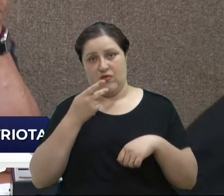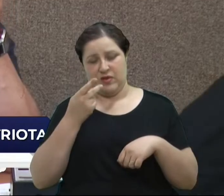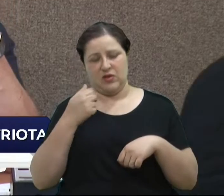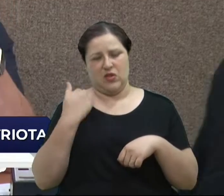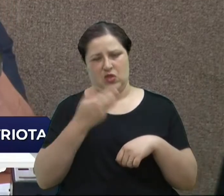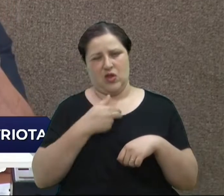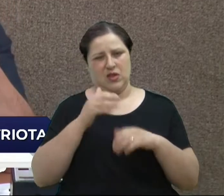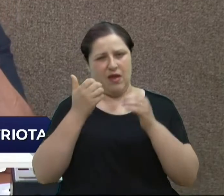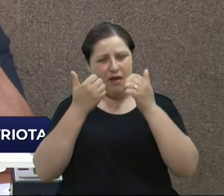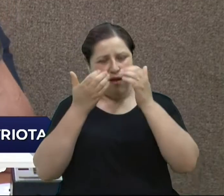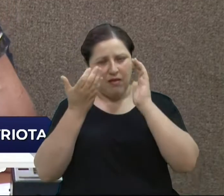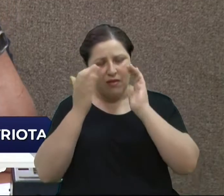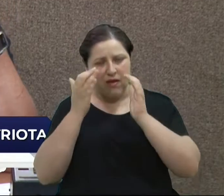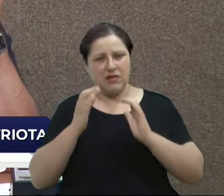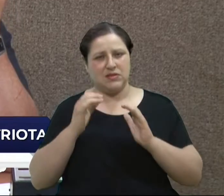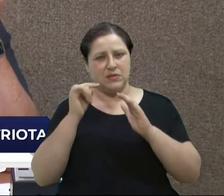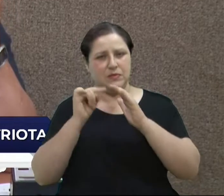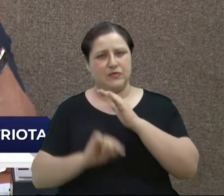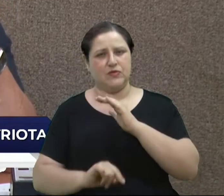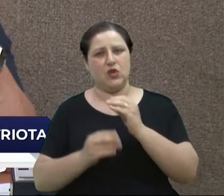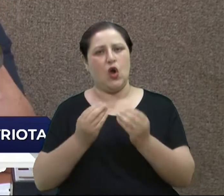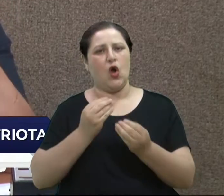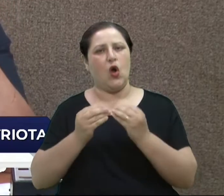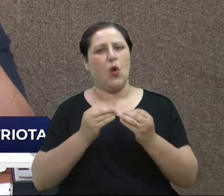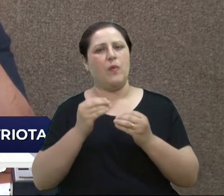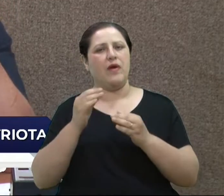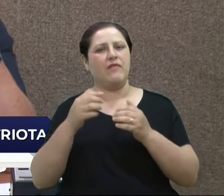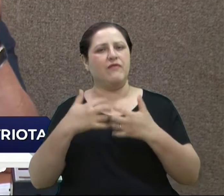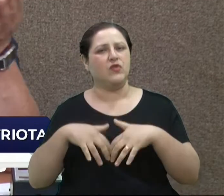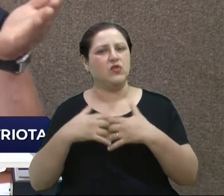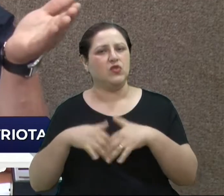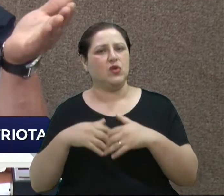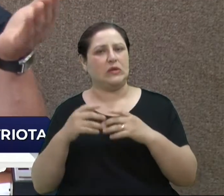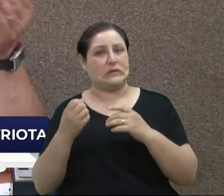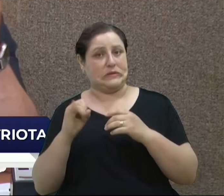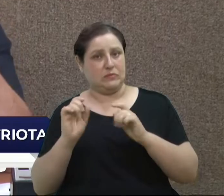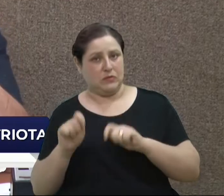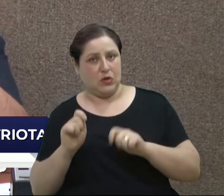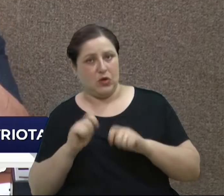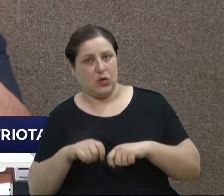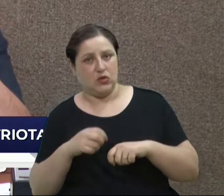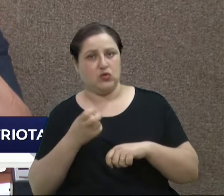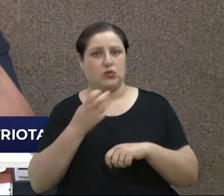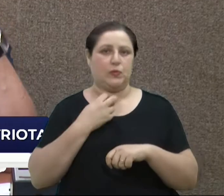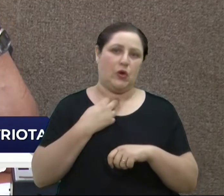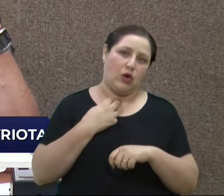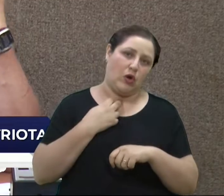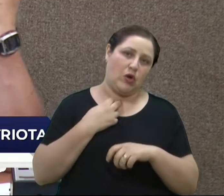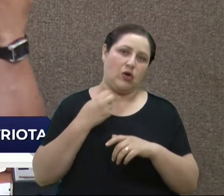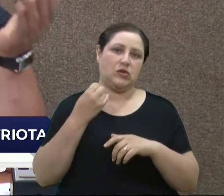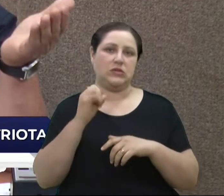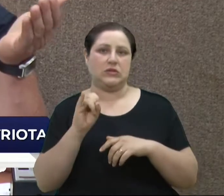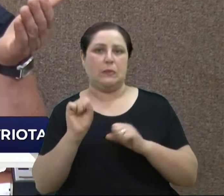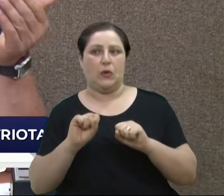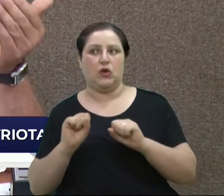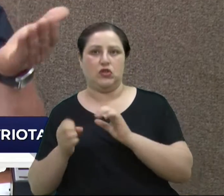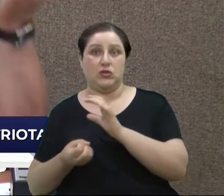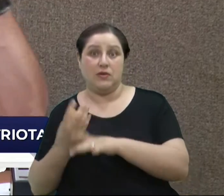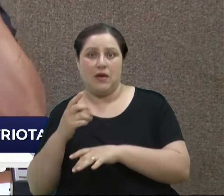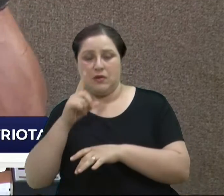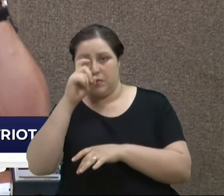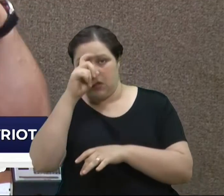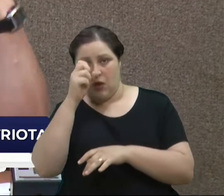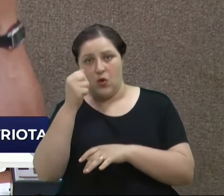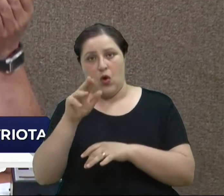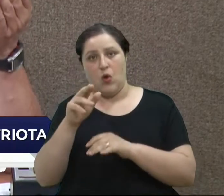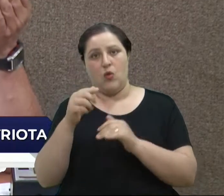analisar profundamente, vamos ver como é que funciona, se existe possibilidade, se não existe, se a gente pode criar, ou se lá em